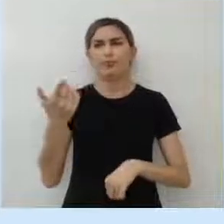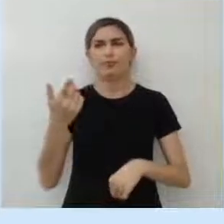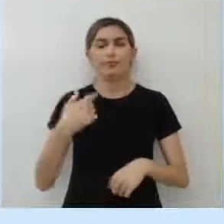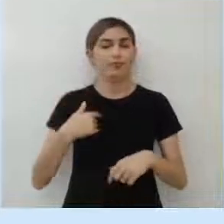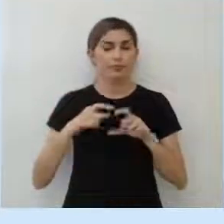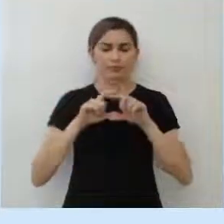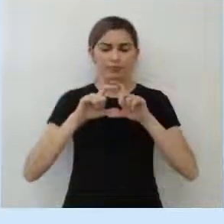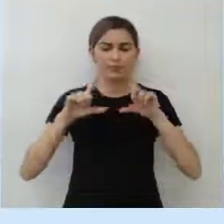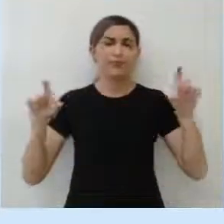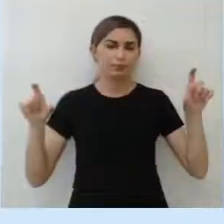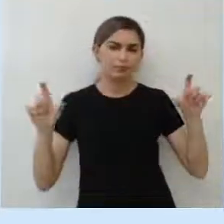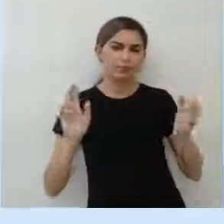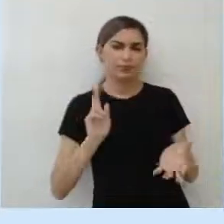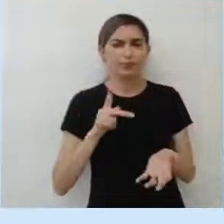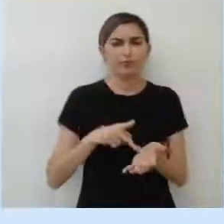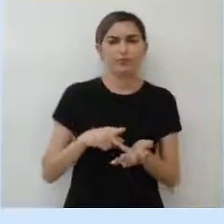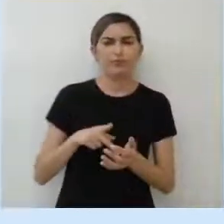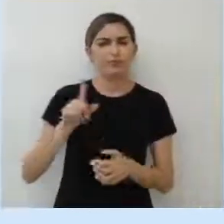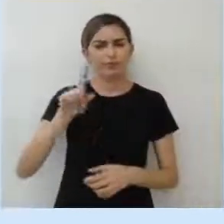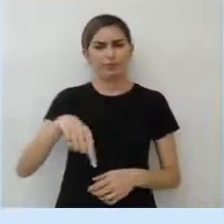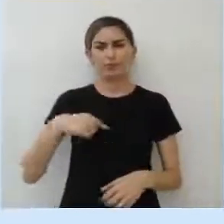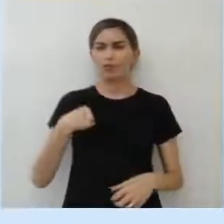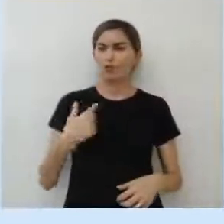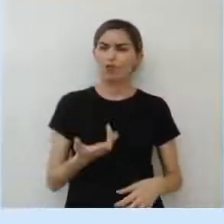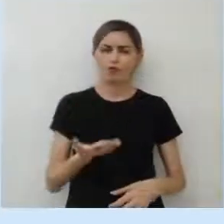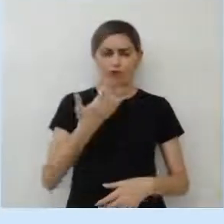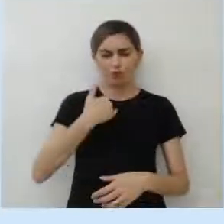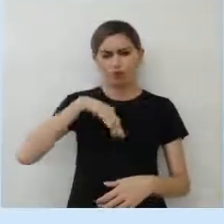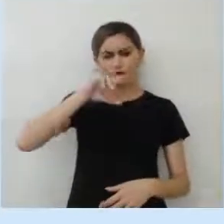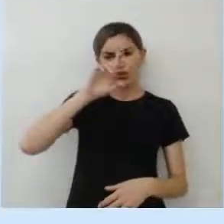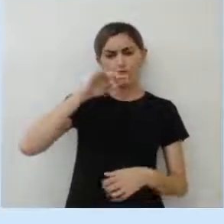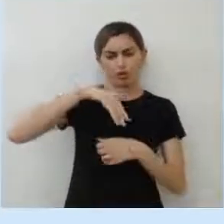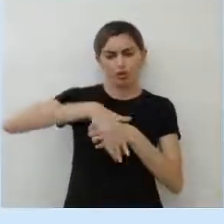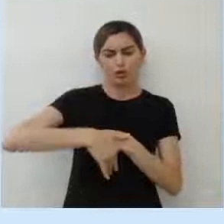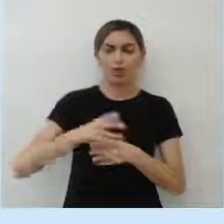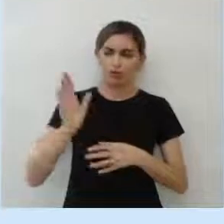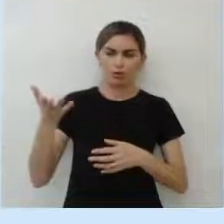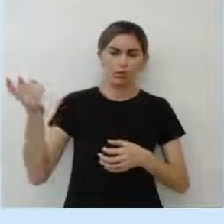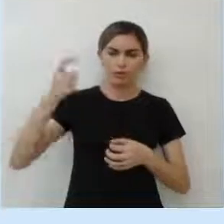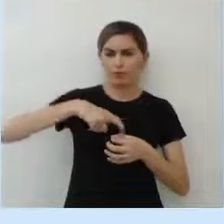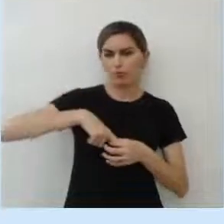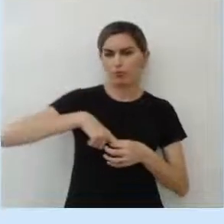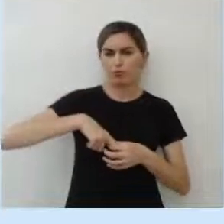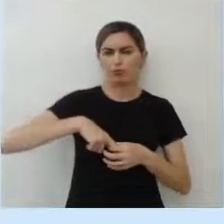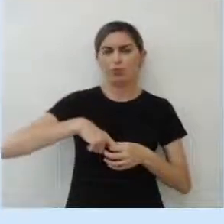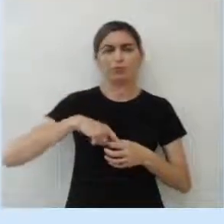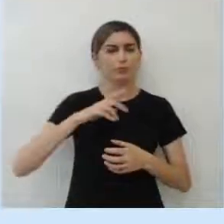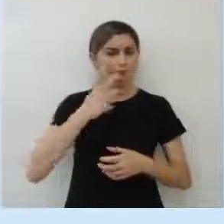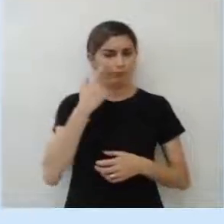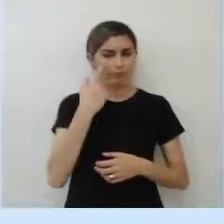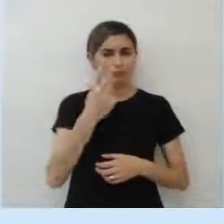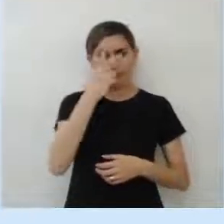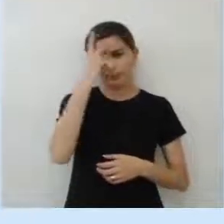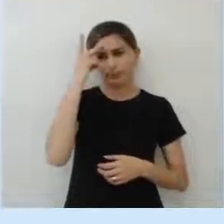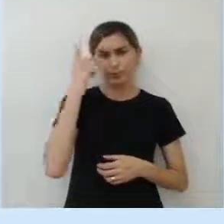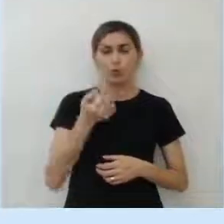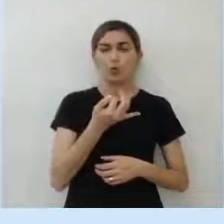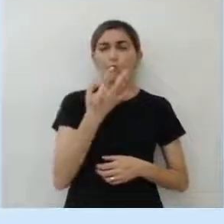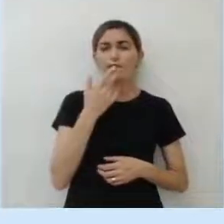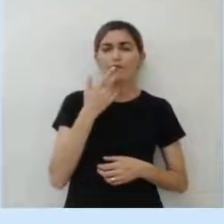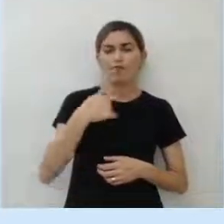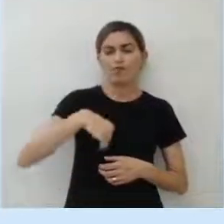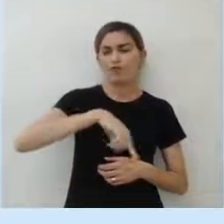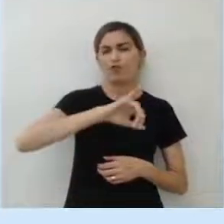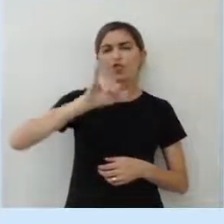A frase, na verdade, é vou jantar e já volto. Então, veja, tem gente que quando vai dizer